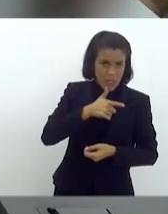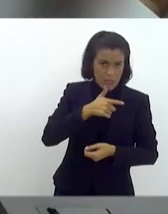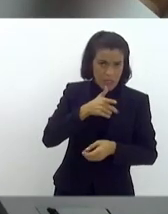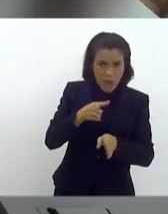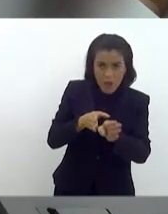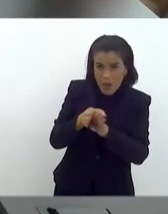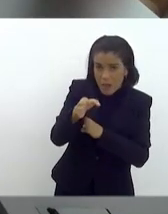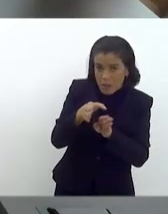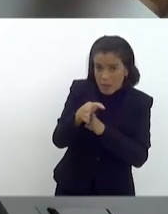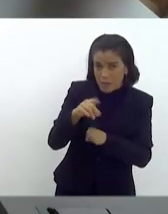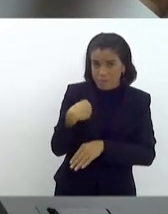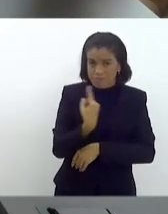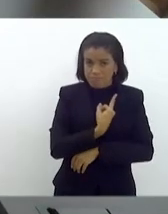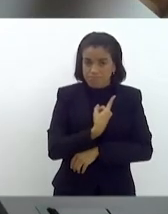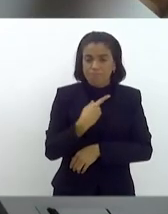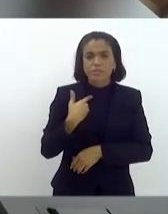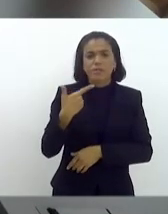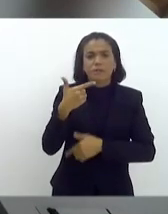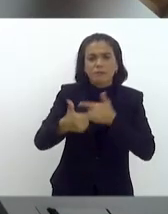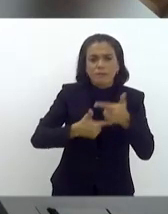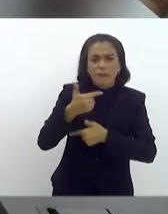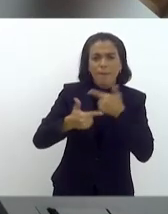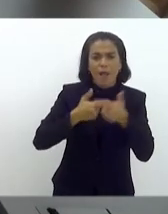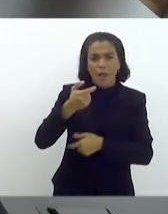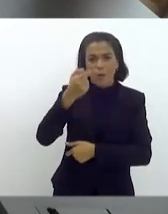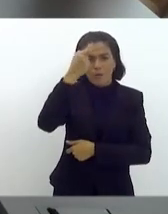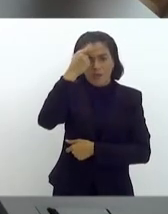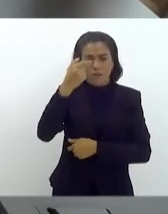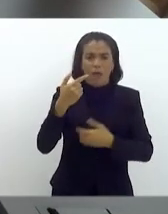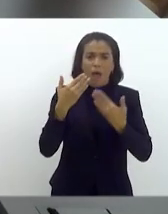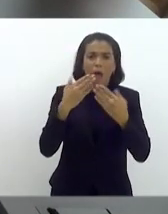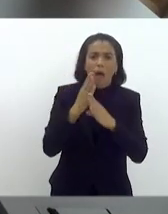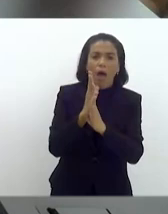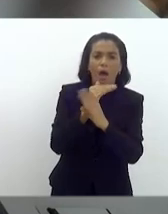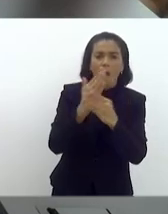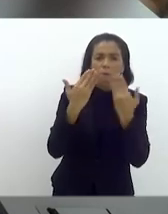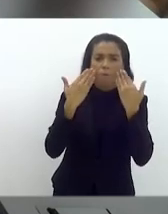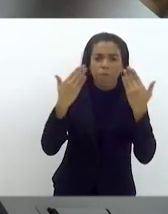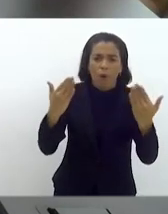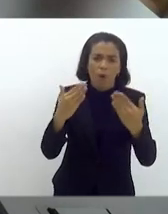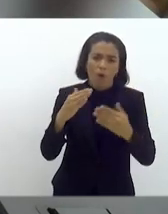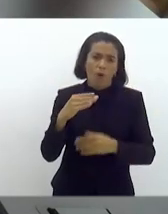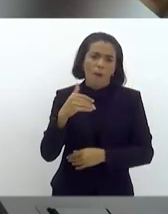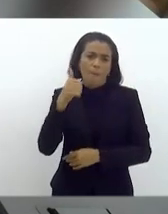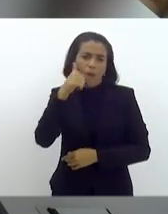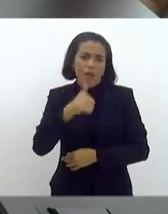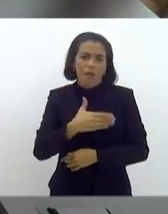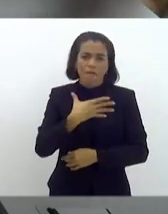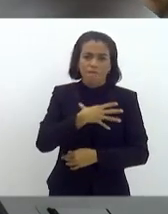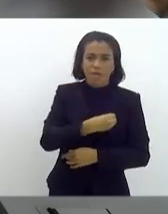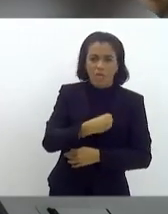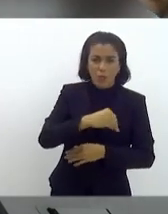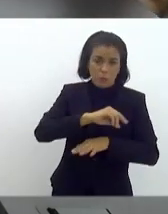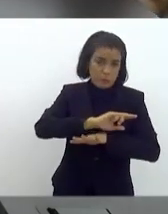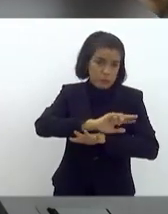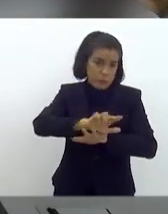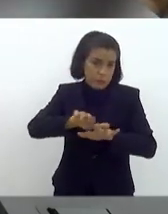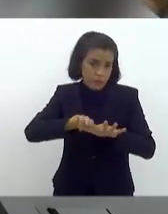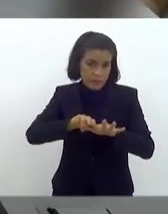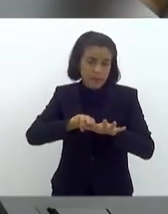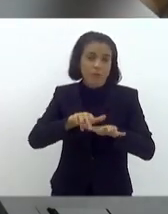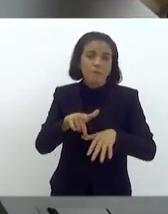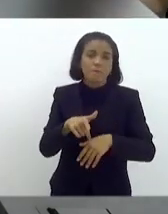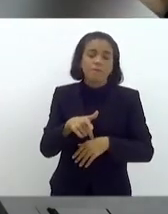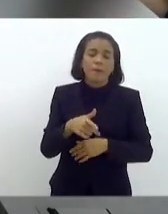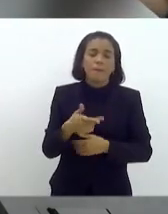Norte para a gente também para a gente trabalhar sobre o conscientização da exposição na internet de filhos de mãe de mulheres e até de conscientização em